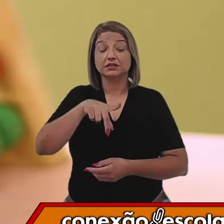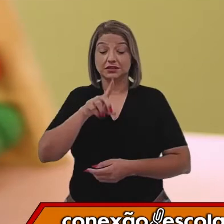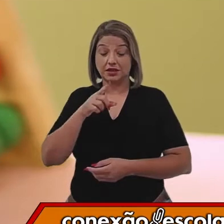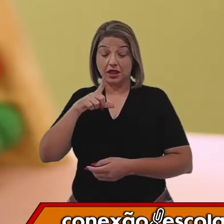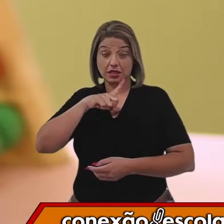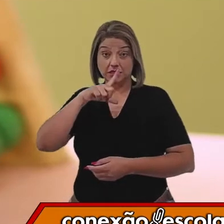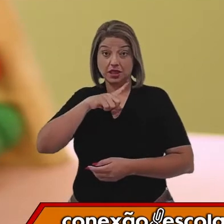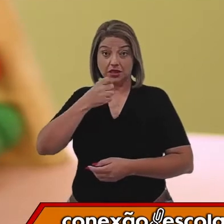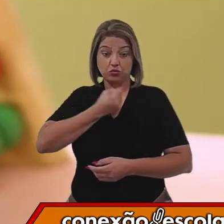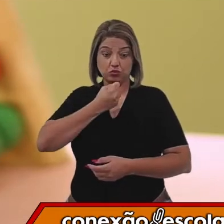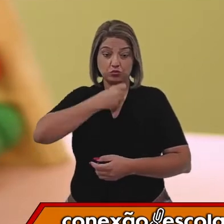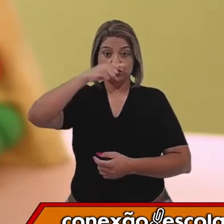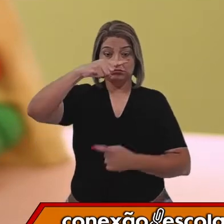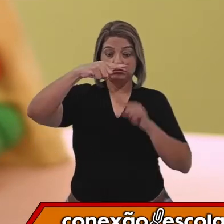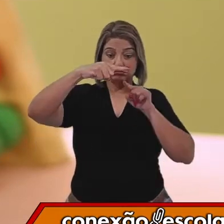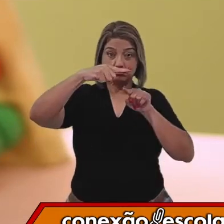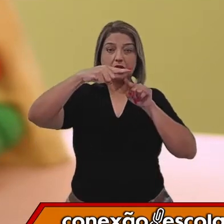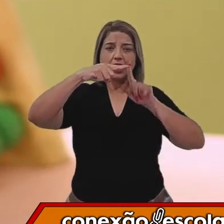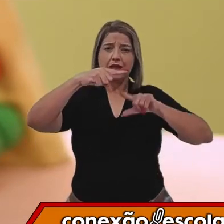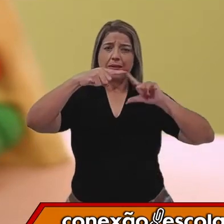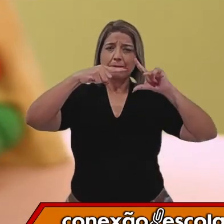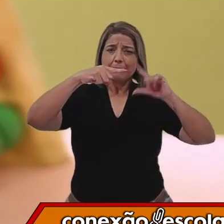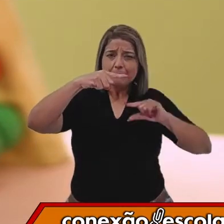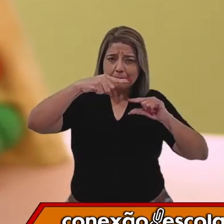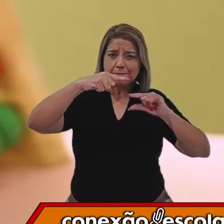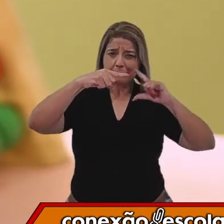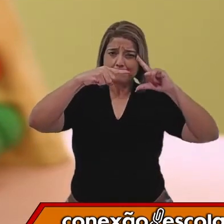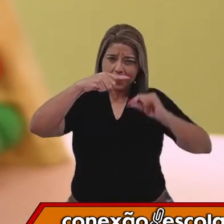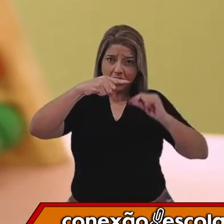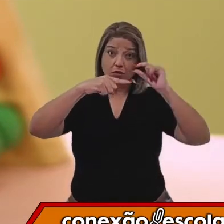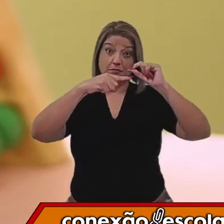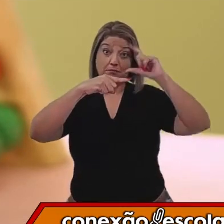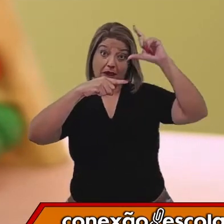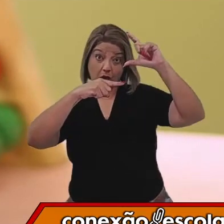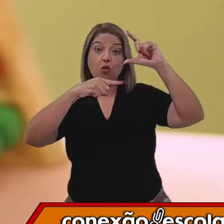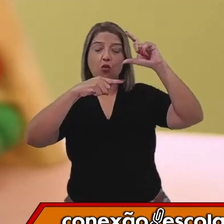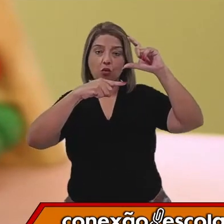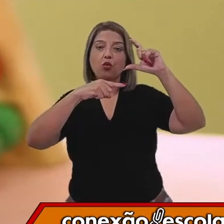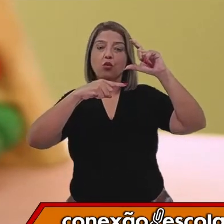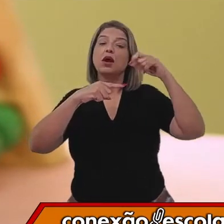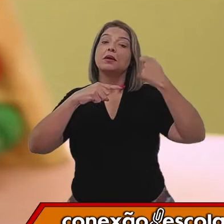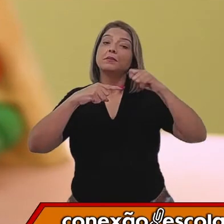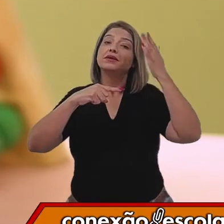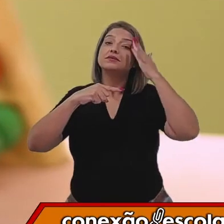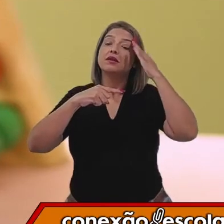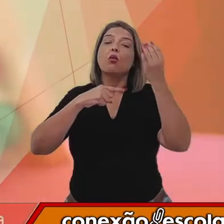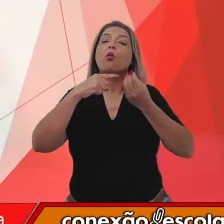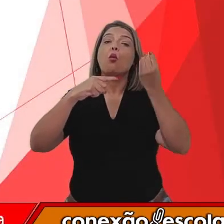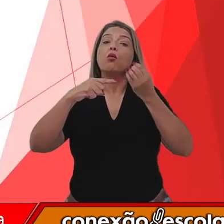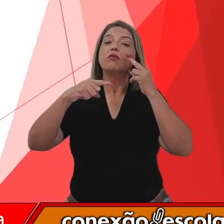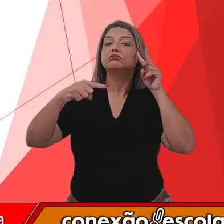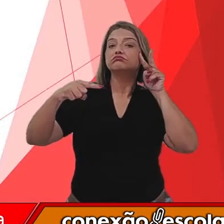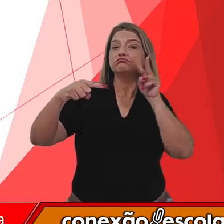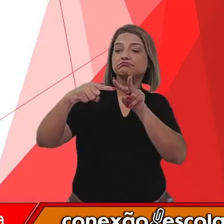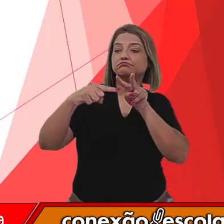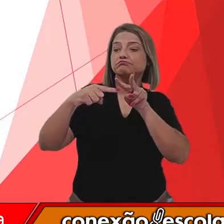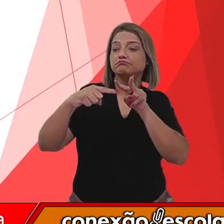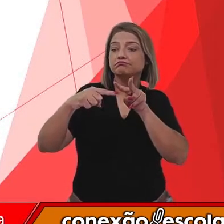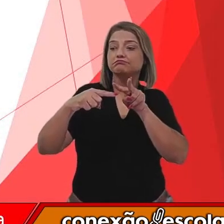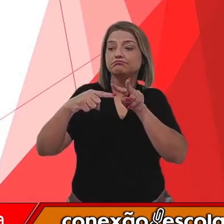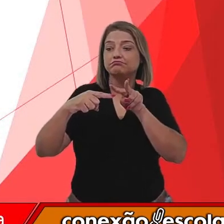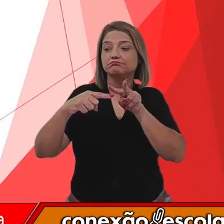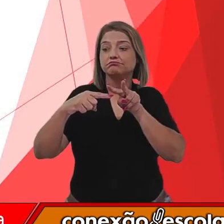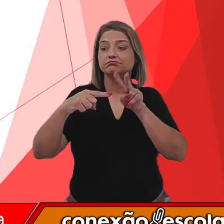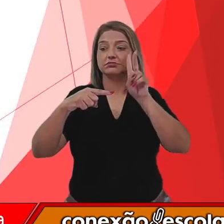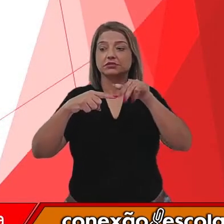for menor do que 10, nós vamos fazer leituras exatas dependendo do denominador, ou seja, do número